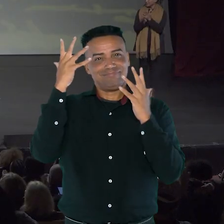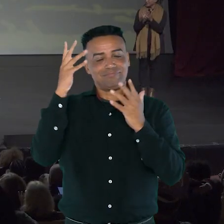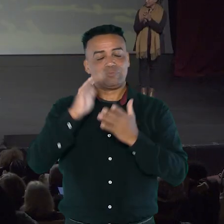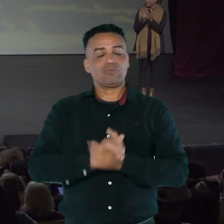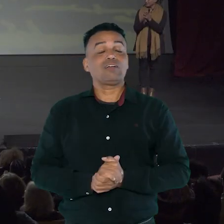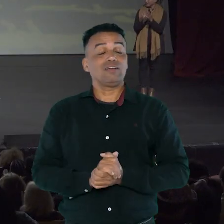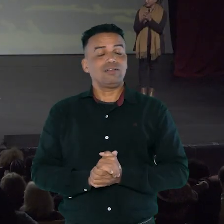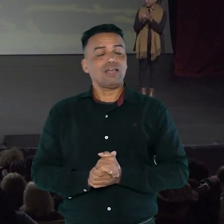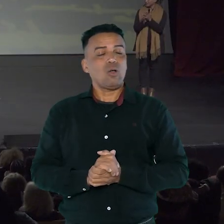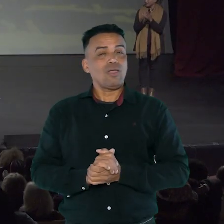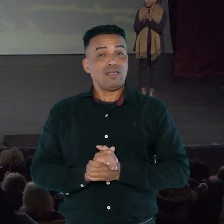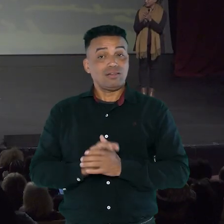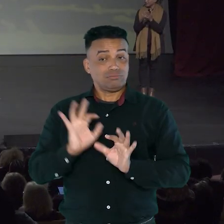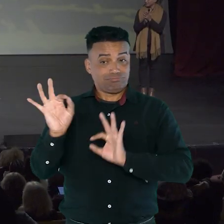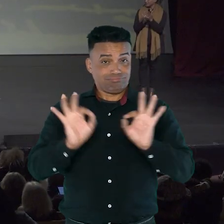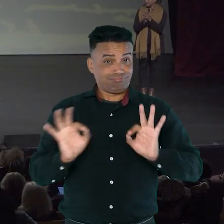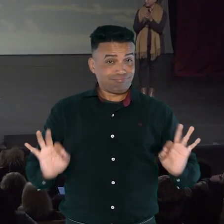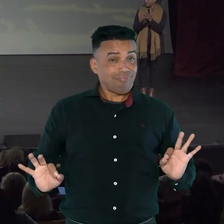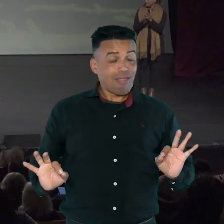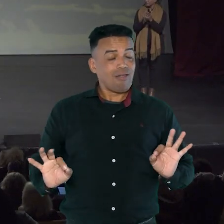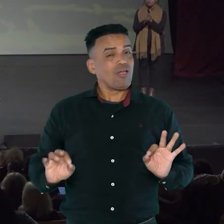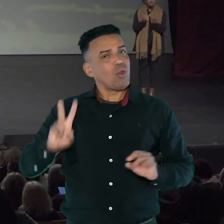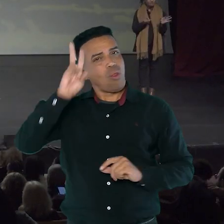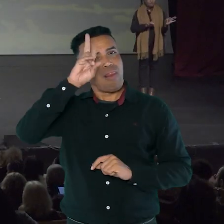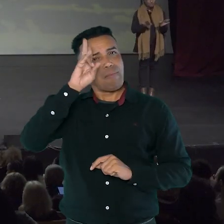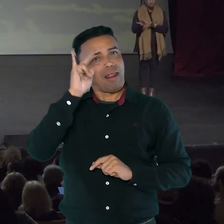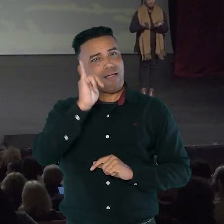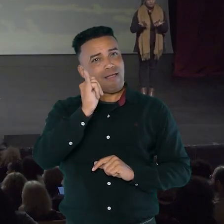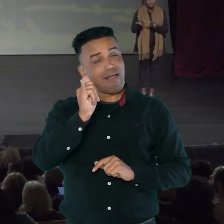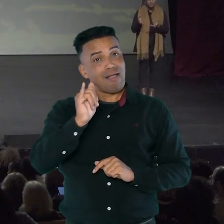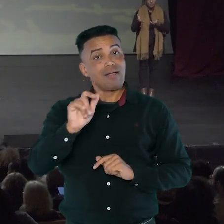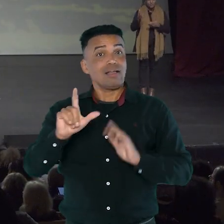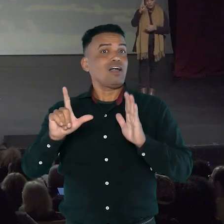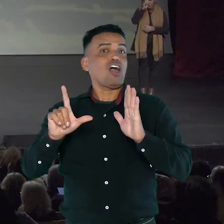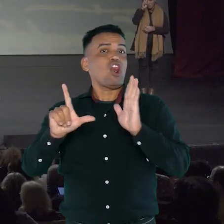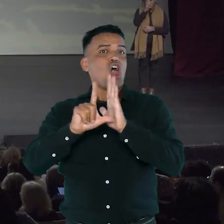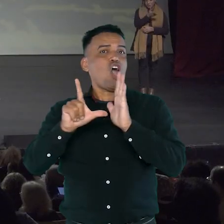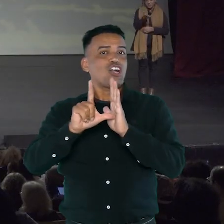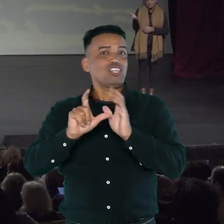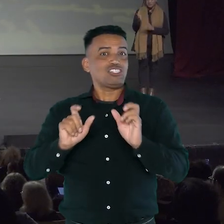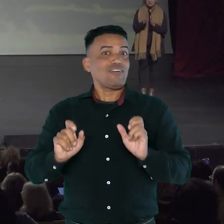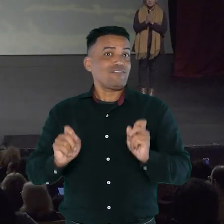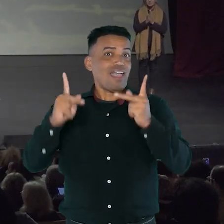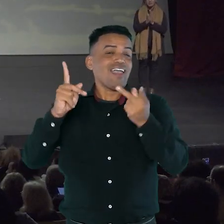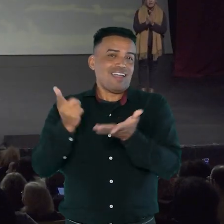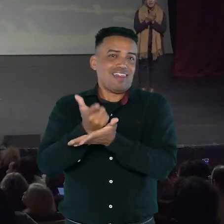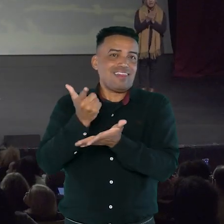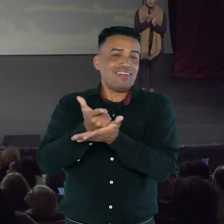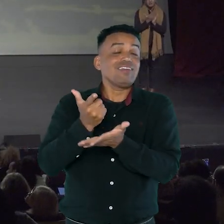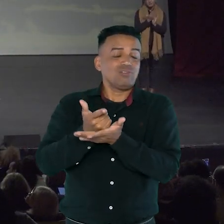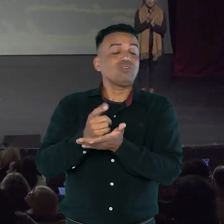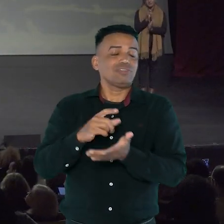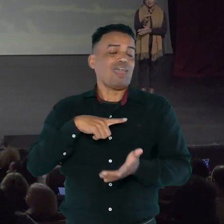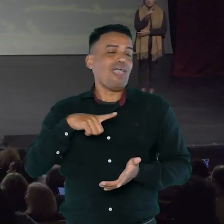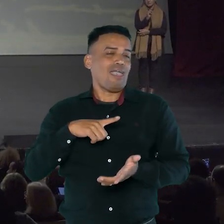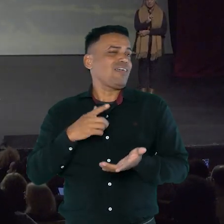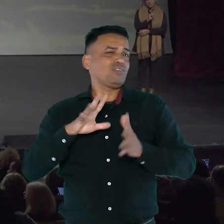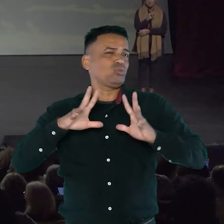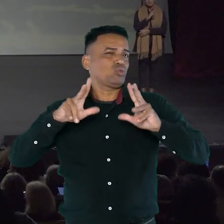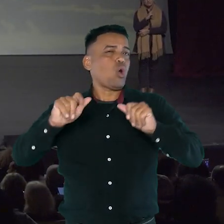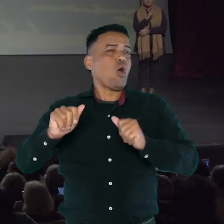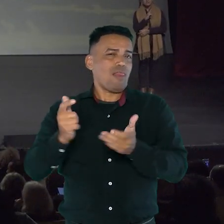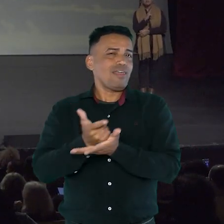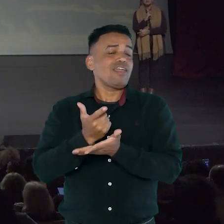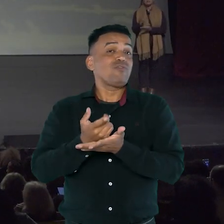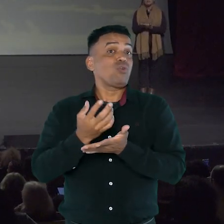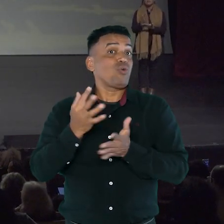esquerda, Ellen Oléria à direita e a mediadora Semaia Oliveira ao centro. Para vocês que a Livraria da Tarde está lá no foyer e que tem os livros do